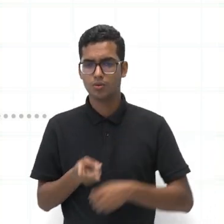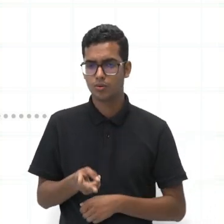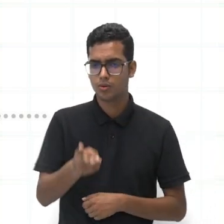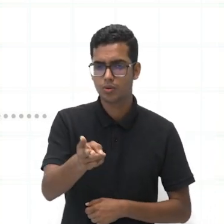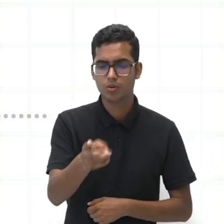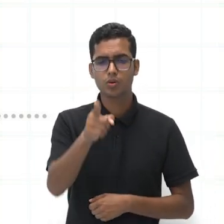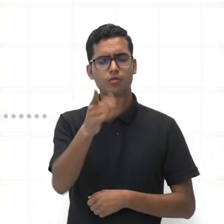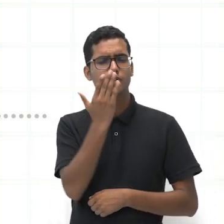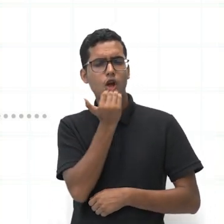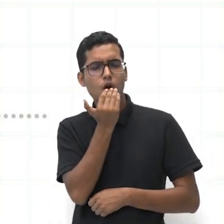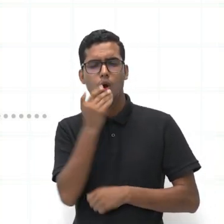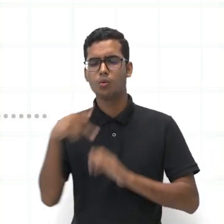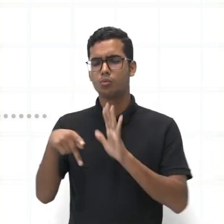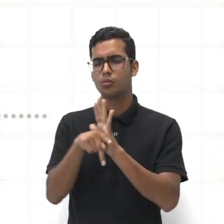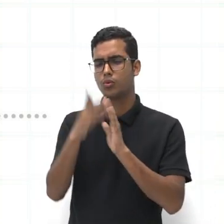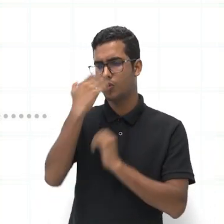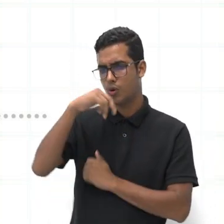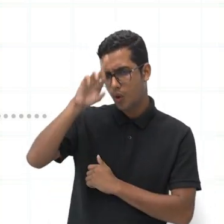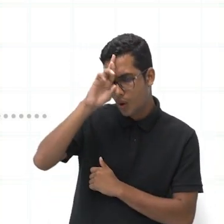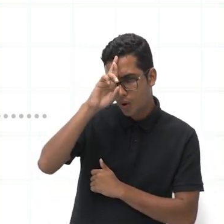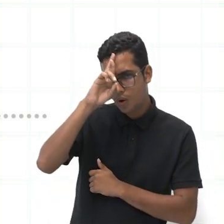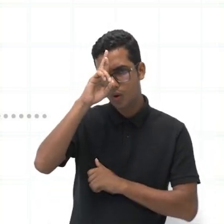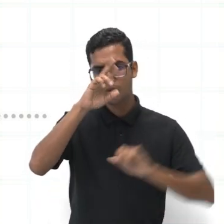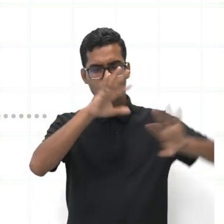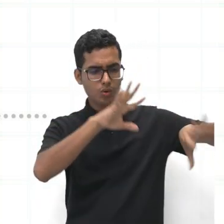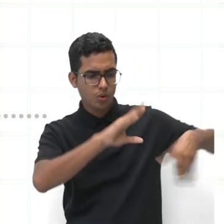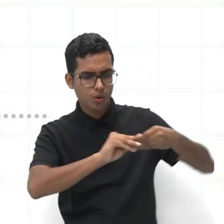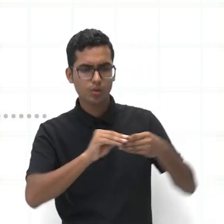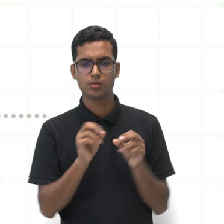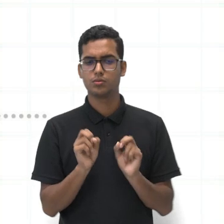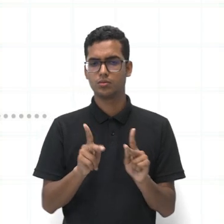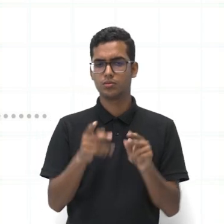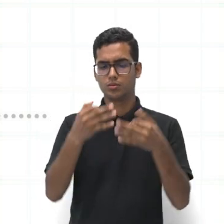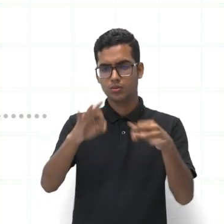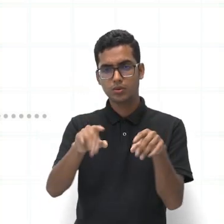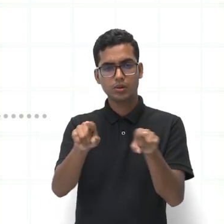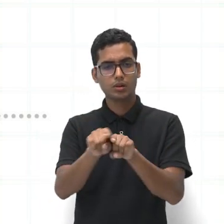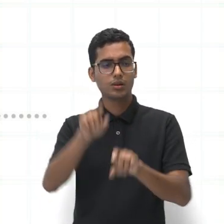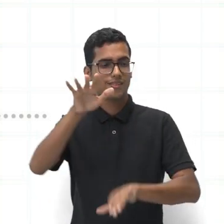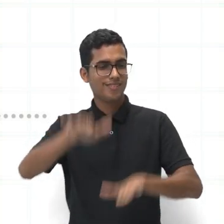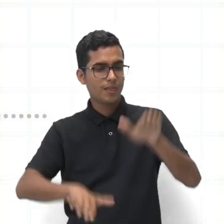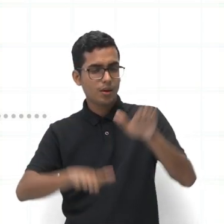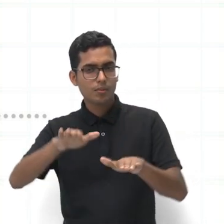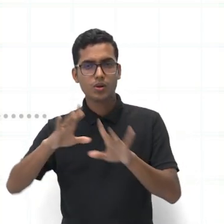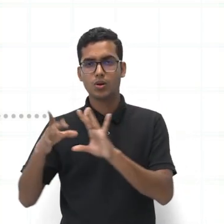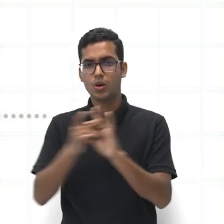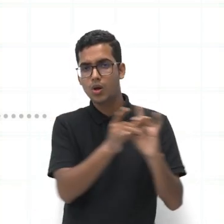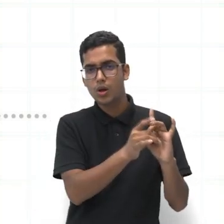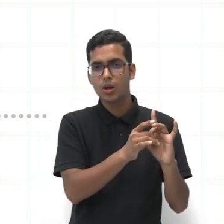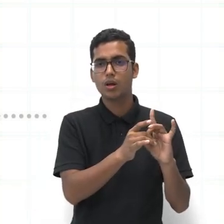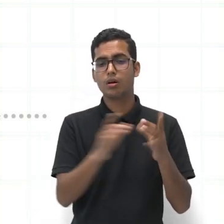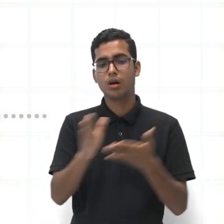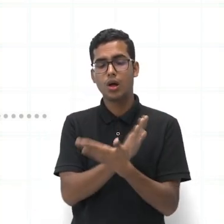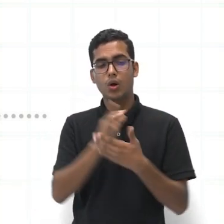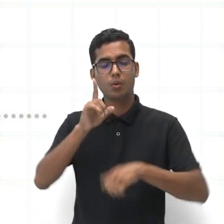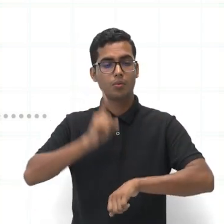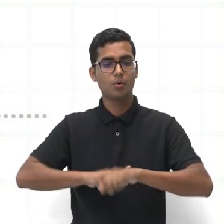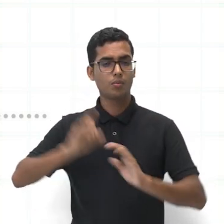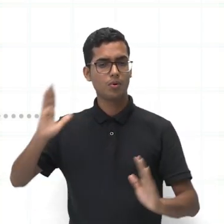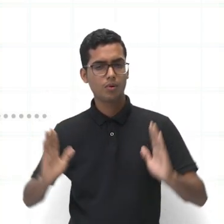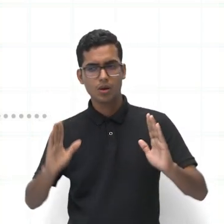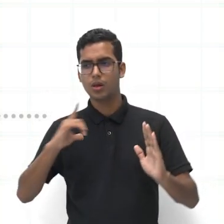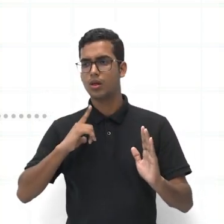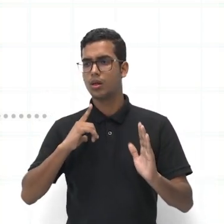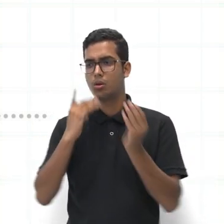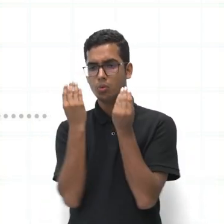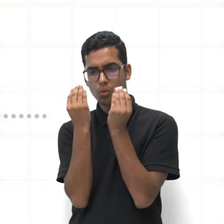você come no almoço, então, você come no almoço é um complemento, tá? E algumas vezes não vai ser necessário acrescentar